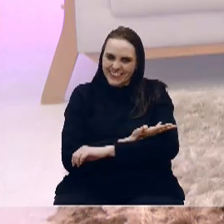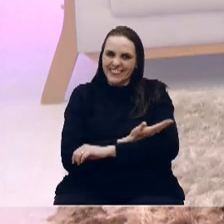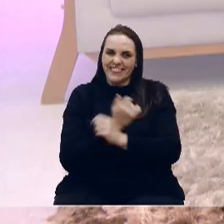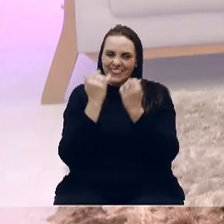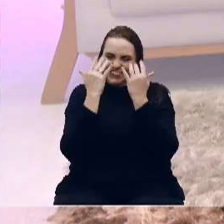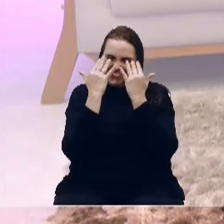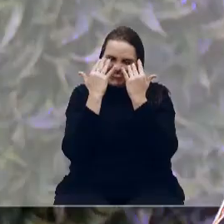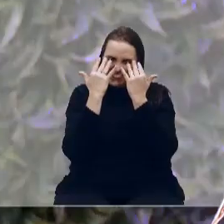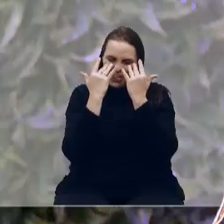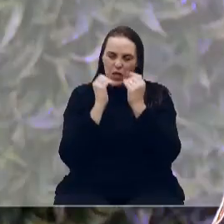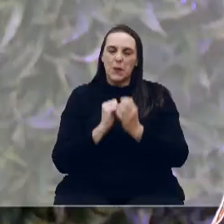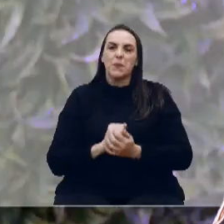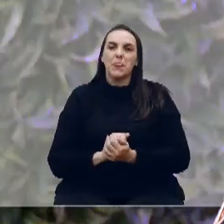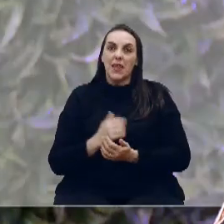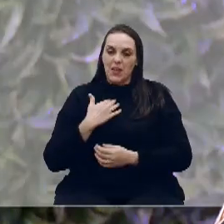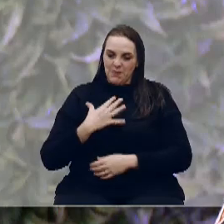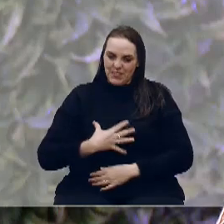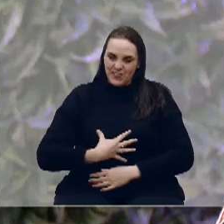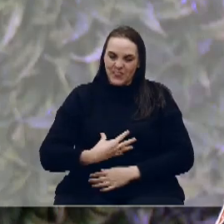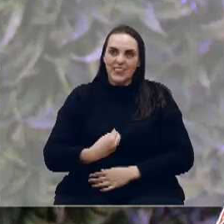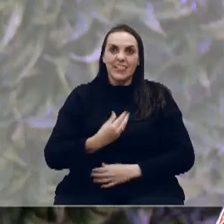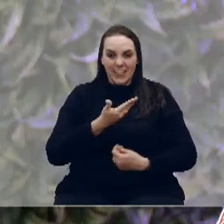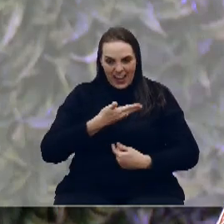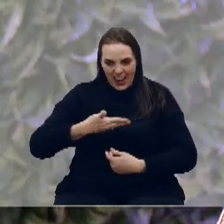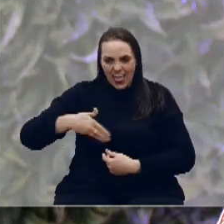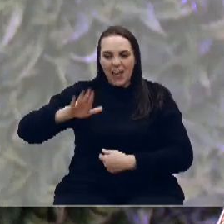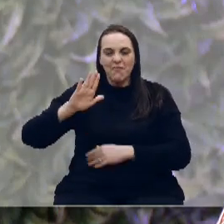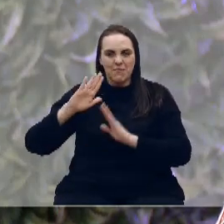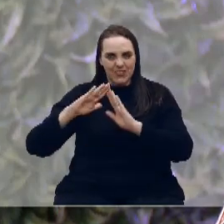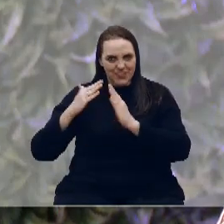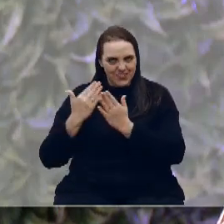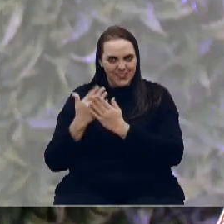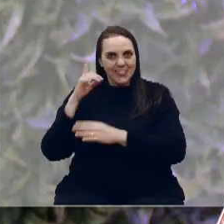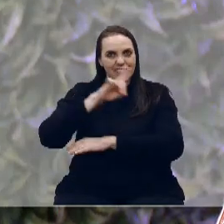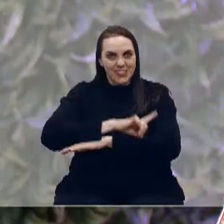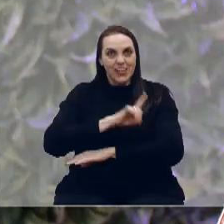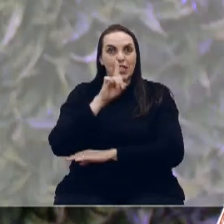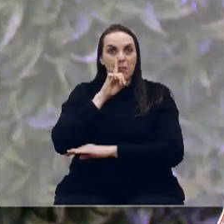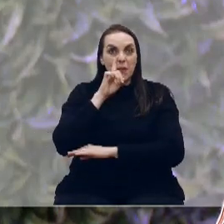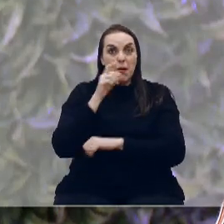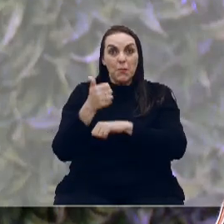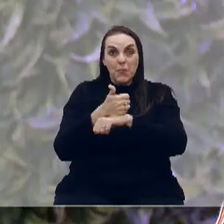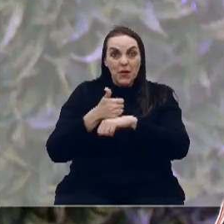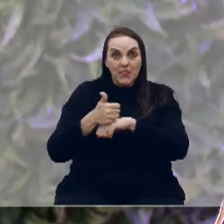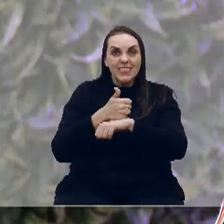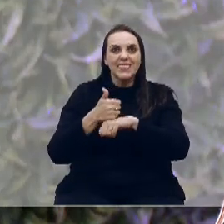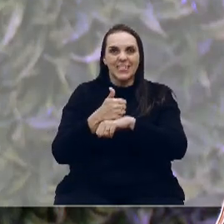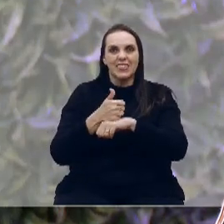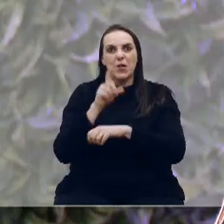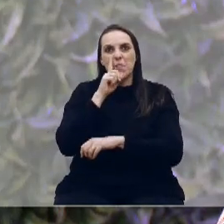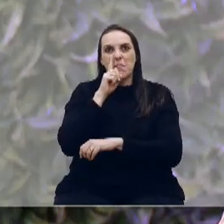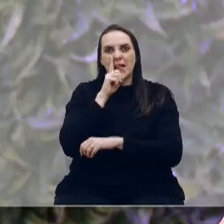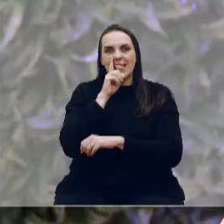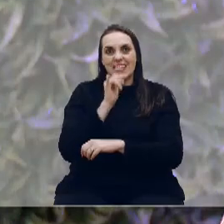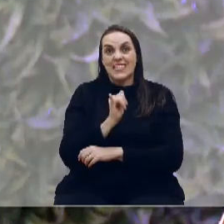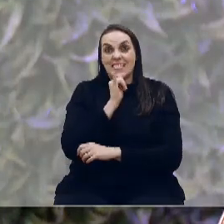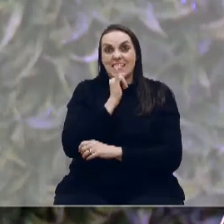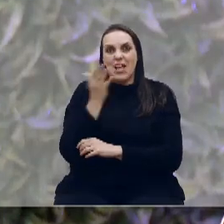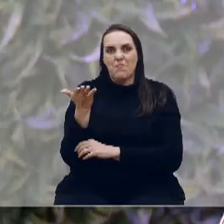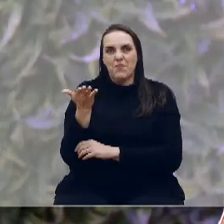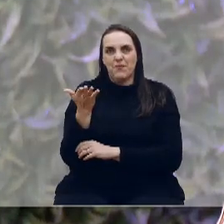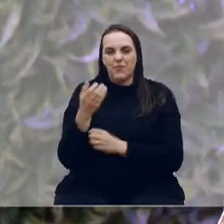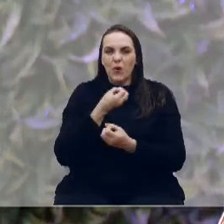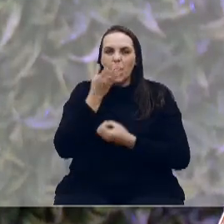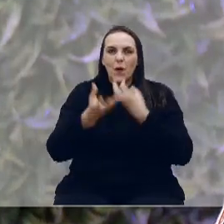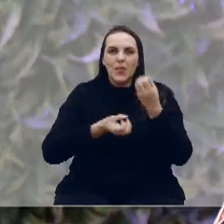olhos aqui. Meus filhos levavam para a escola no Dia das Mães a profissão da mãe como exemplo. Então, e contar para os